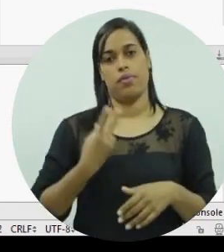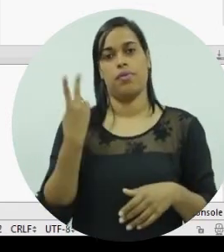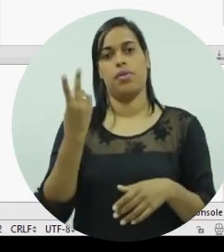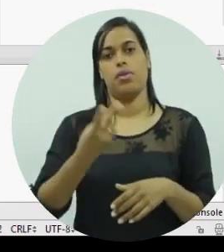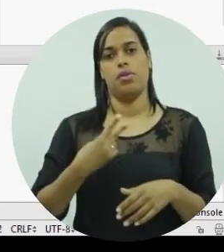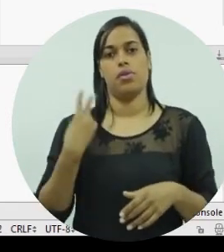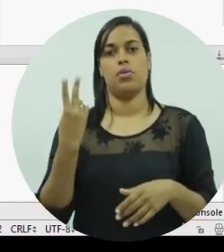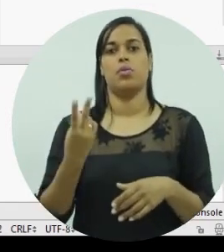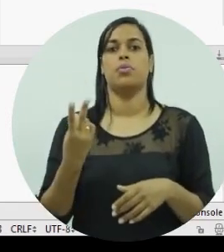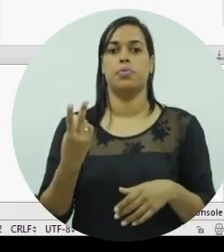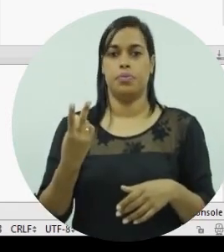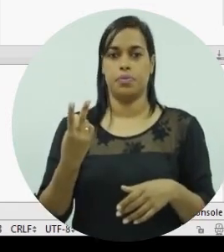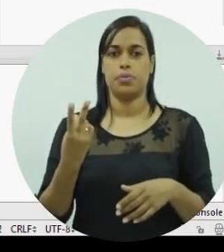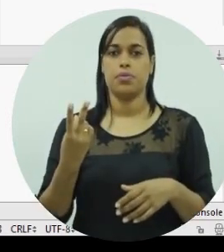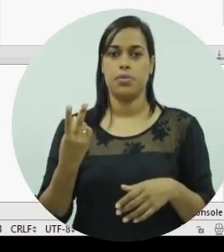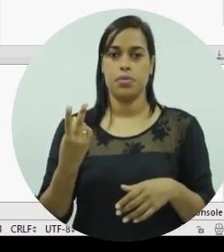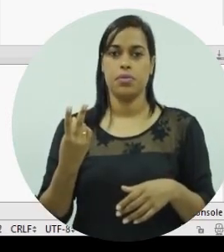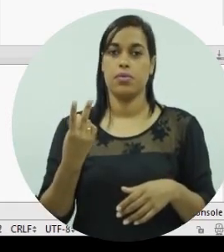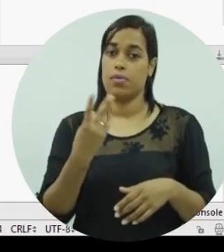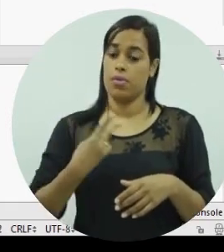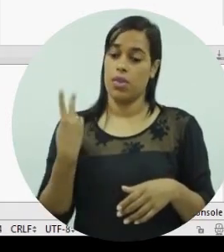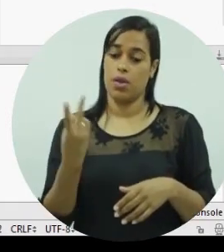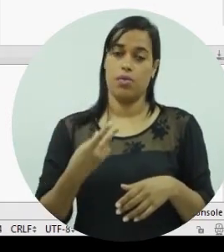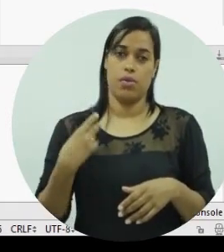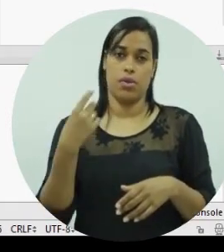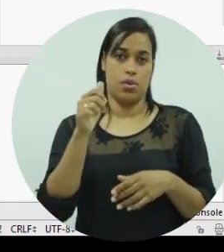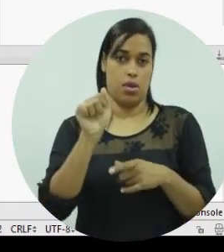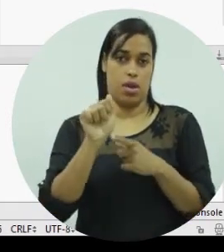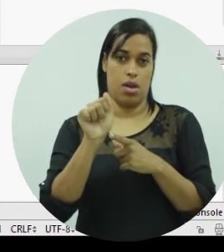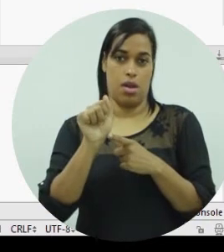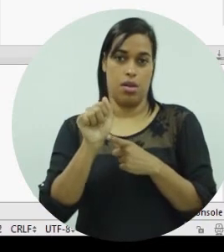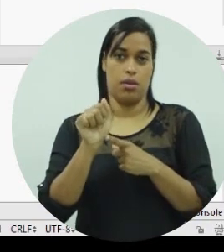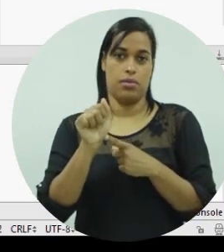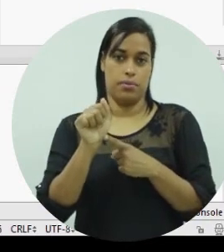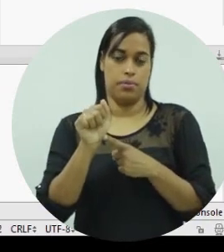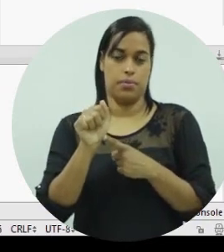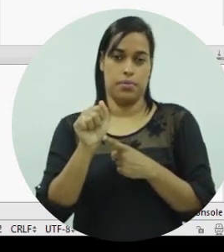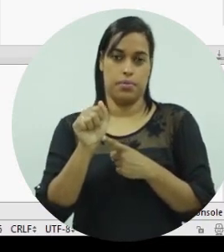Vamos atribuir aqui o valor A.